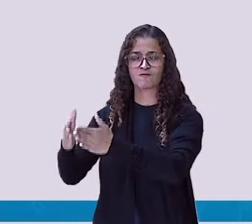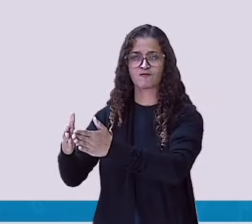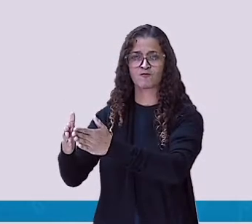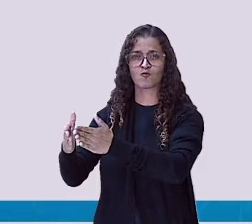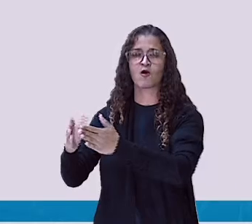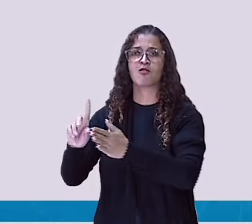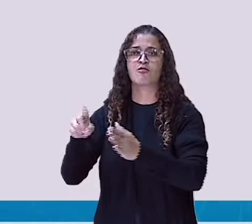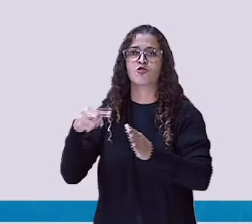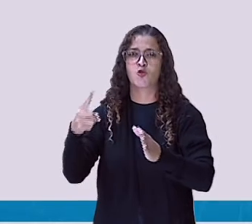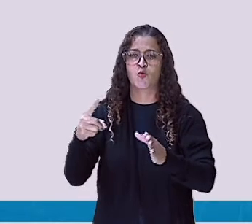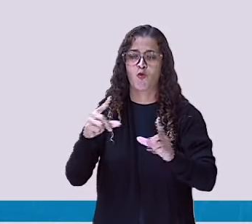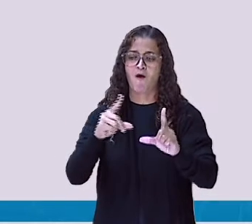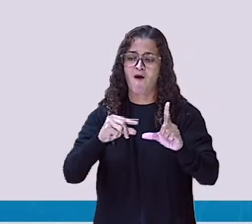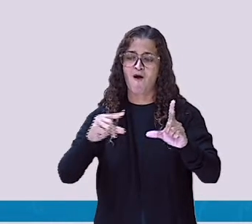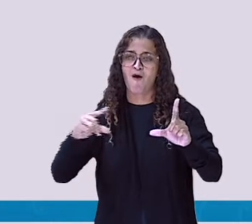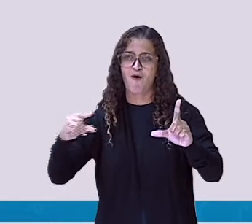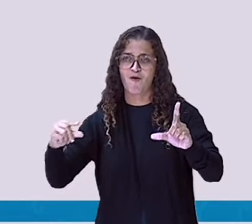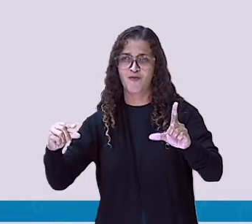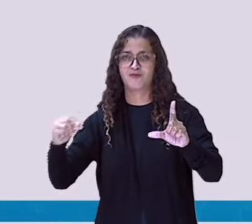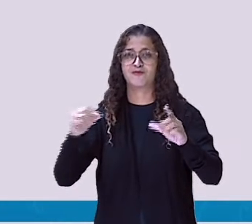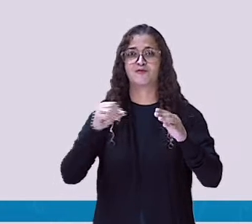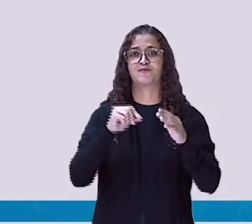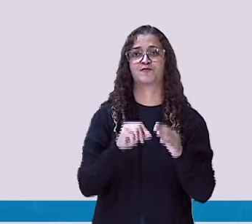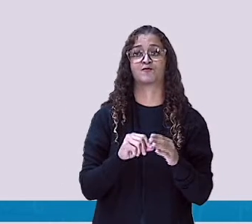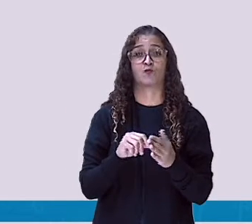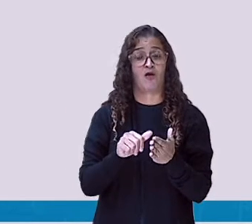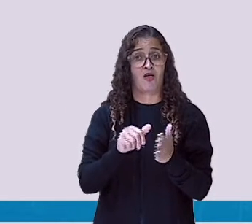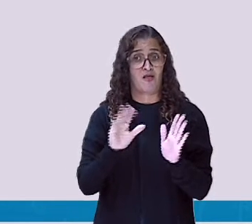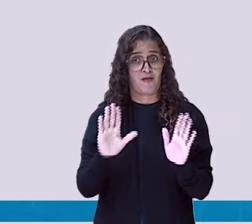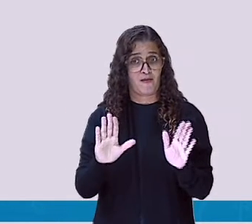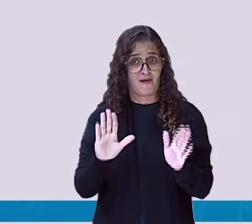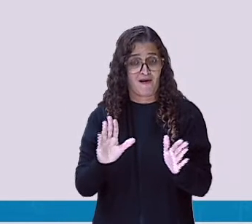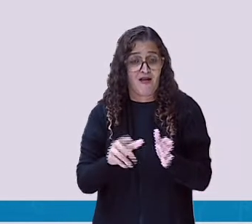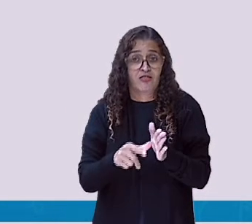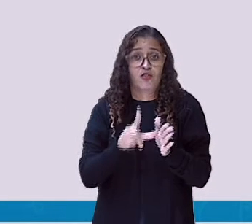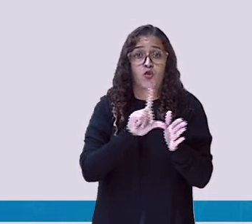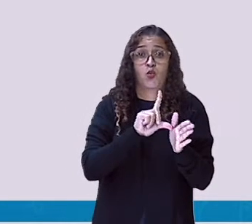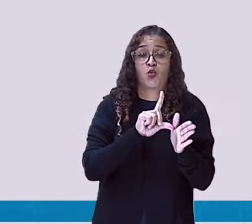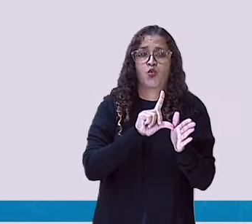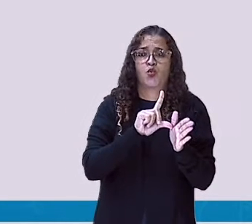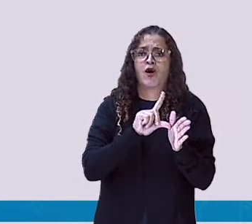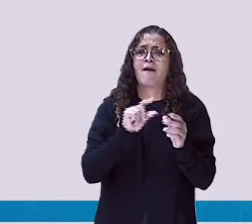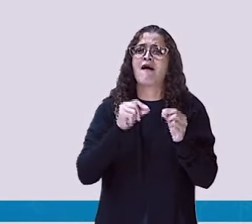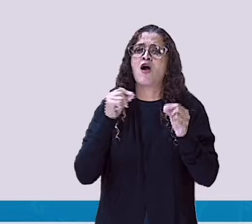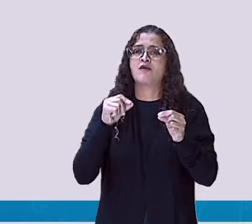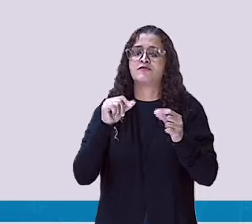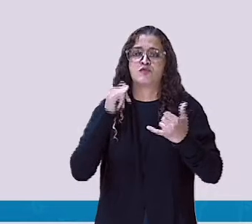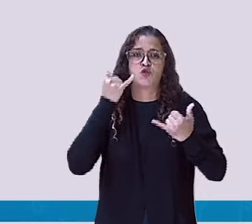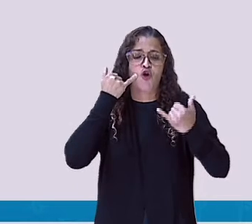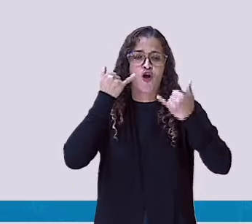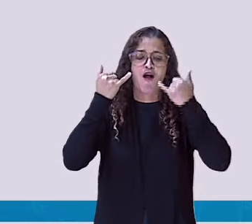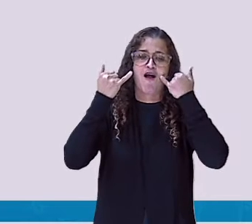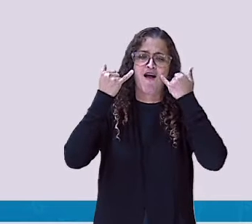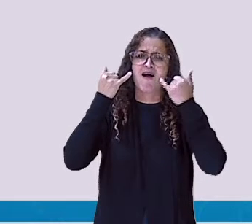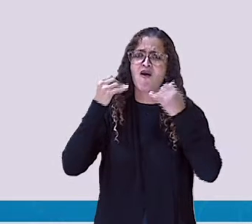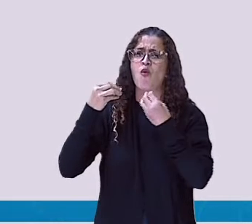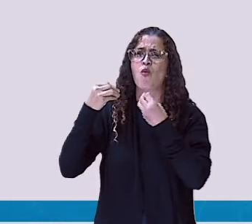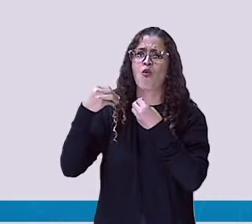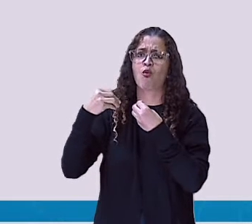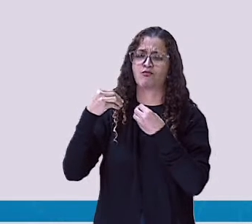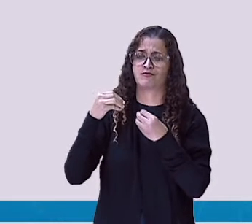as colunas. Então, primeiro, nós jogamos aqui uma informação. Você